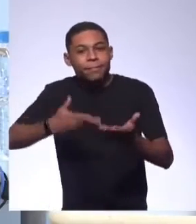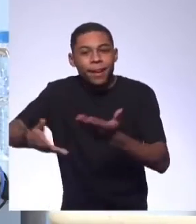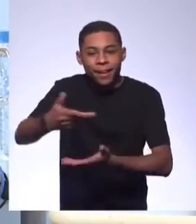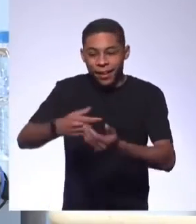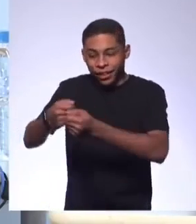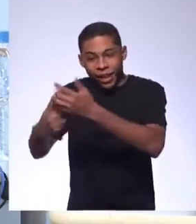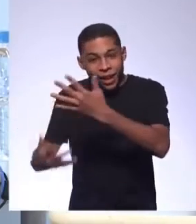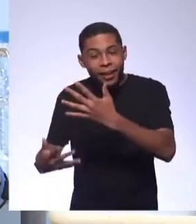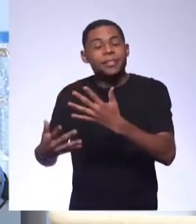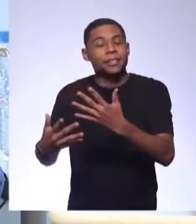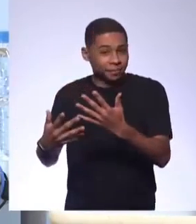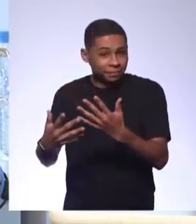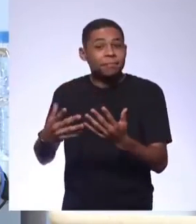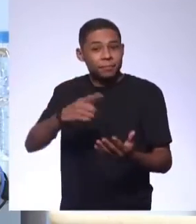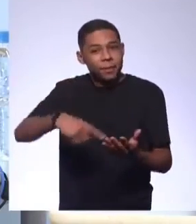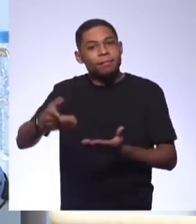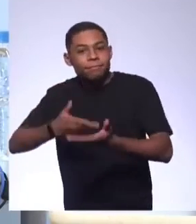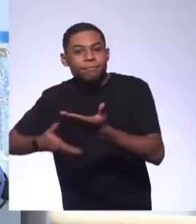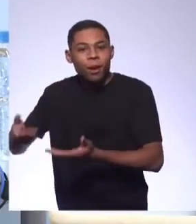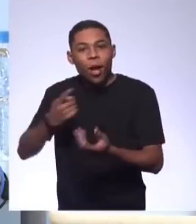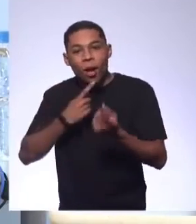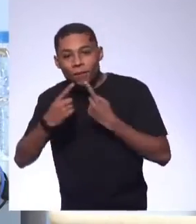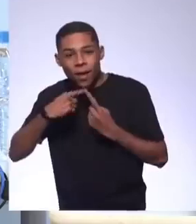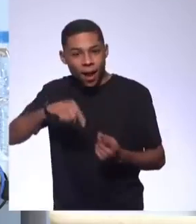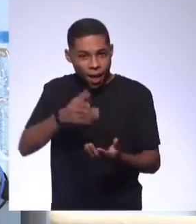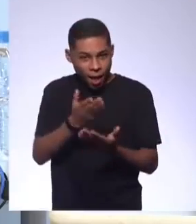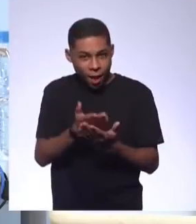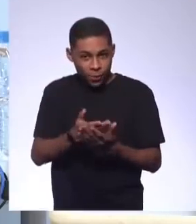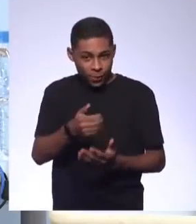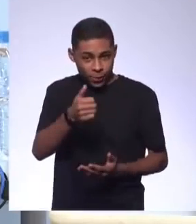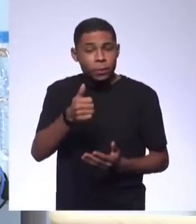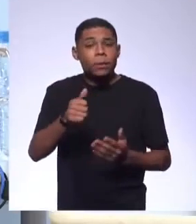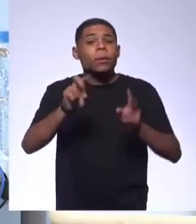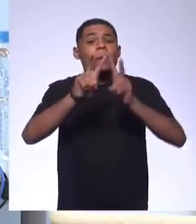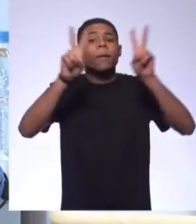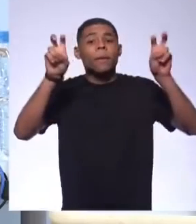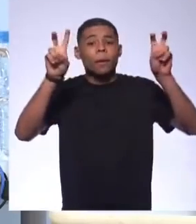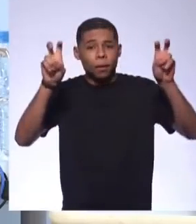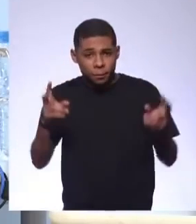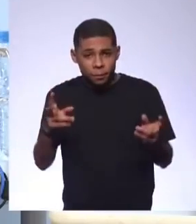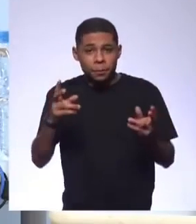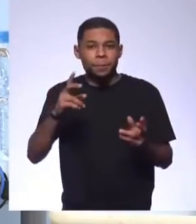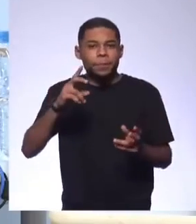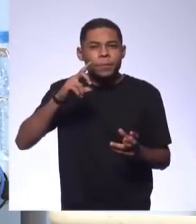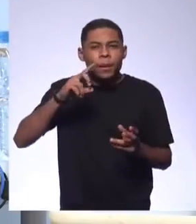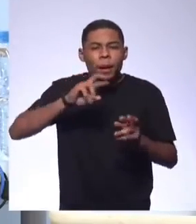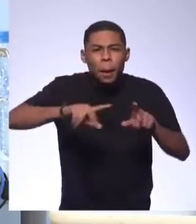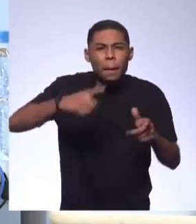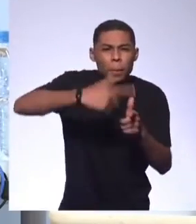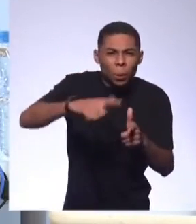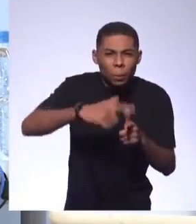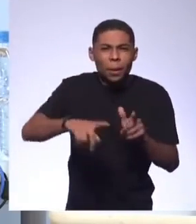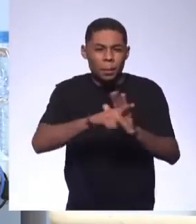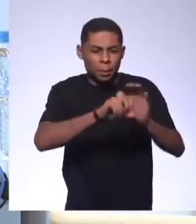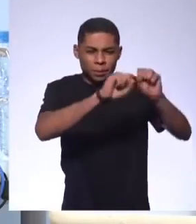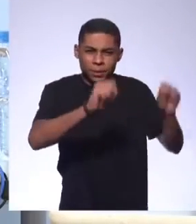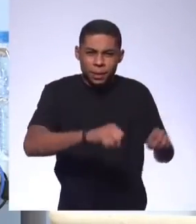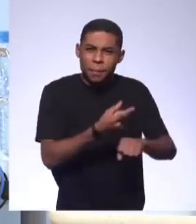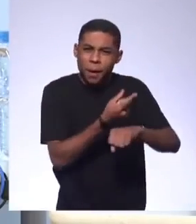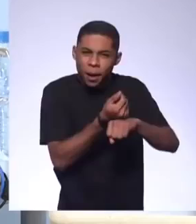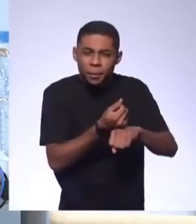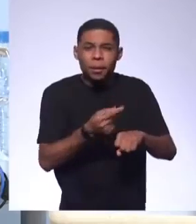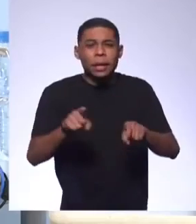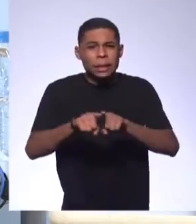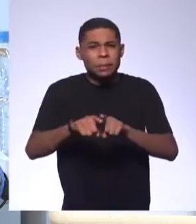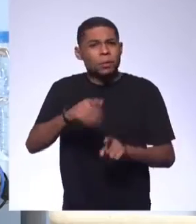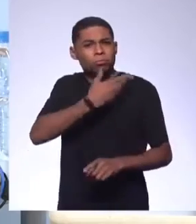chat durante as interações dessa aula, que será sobre crises do sistema capitalista,